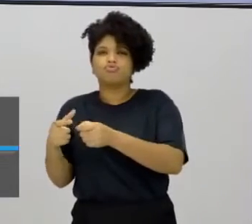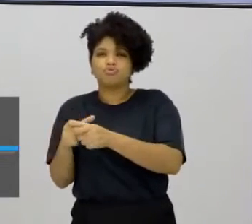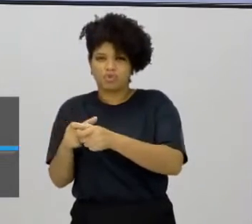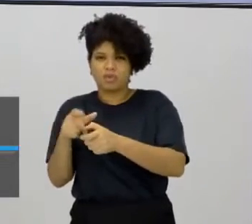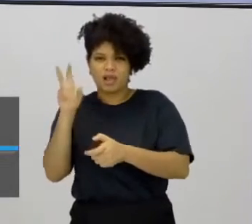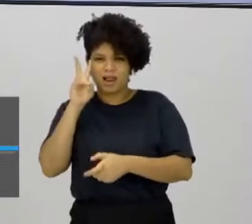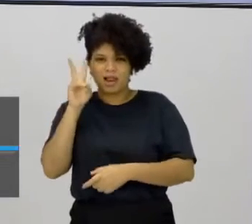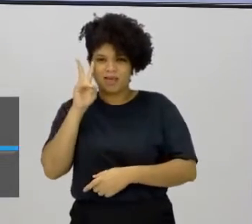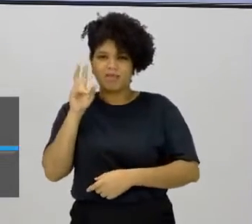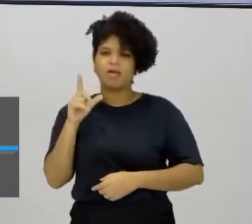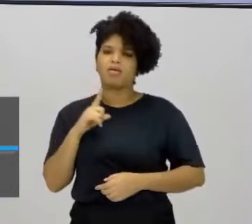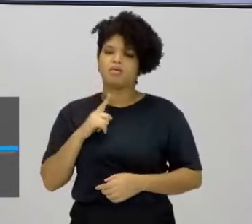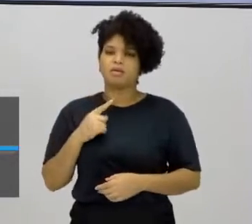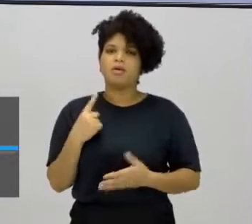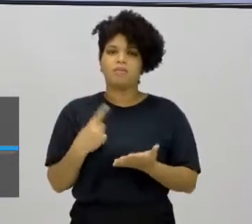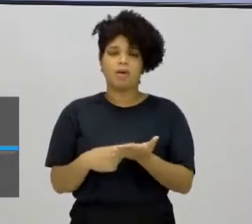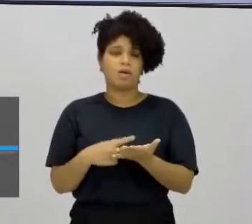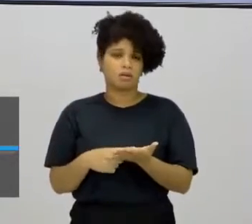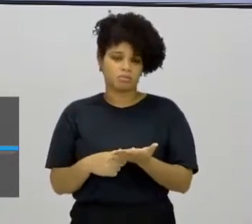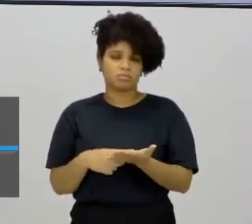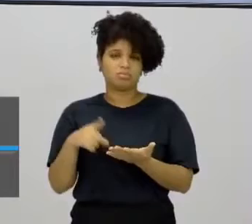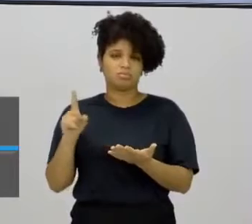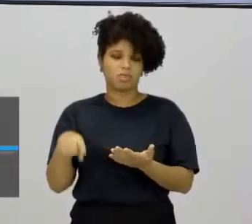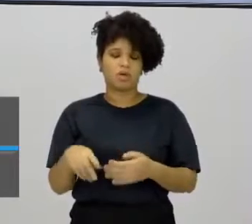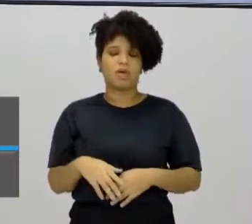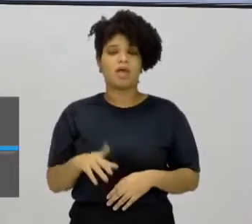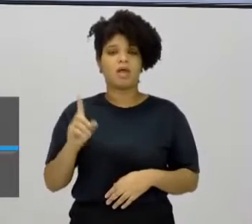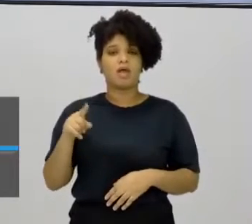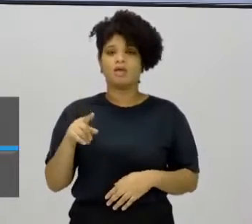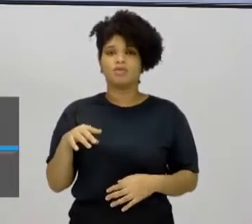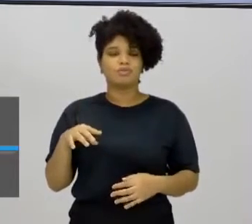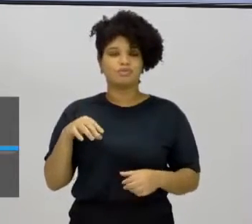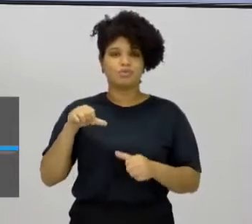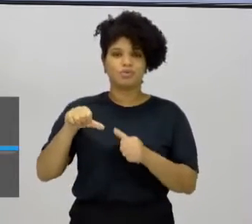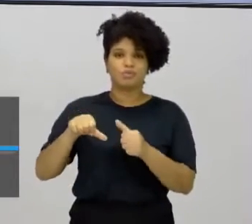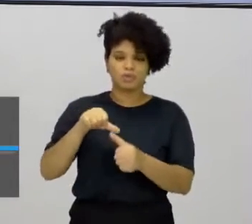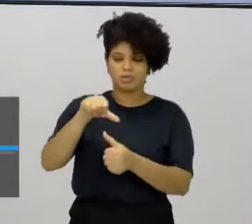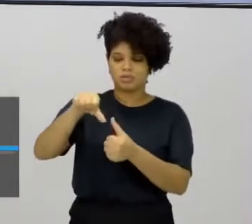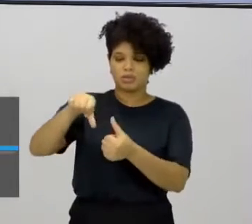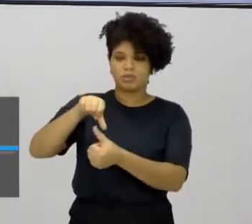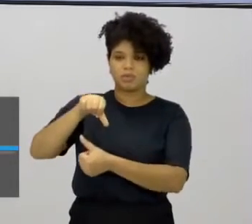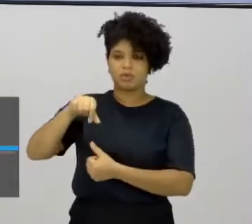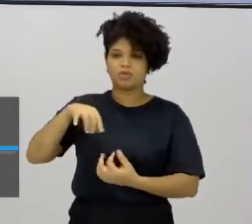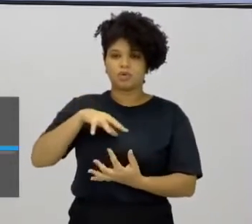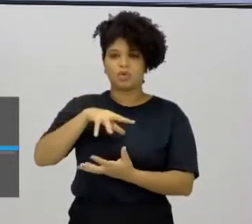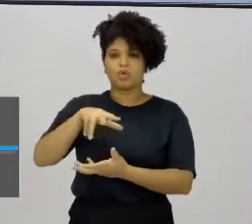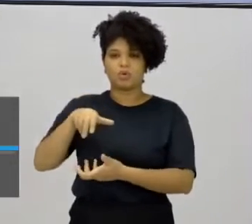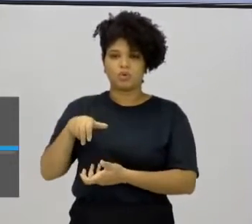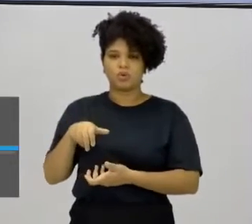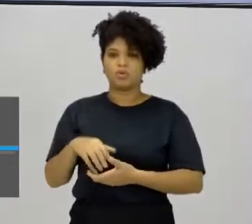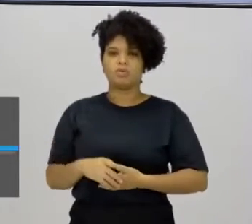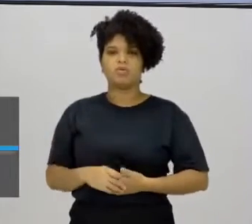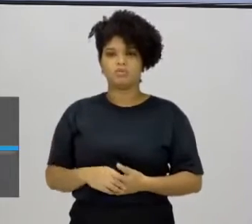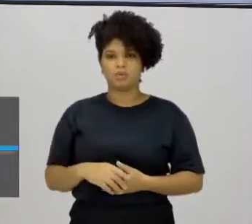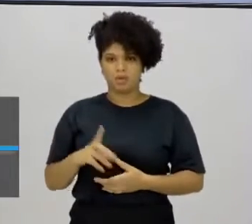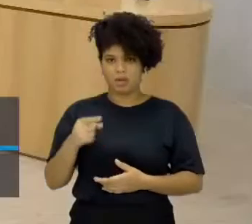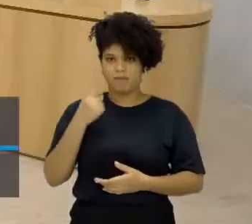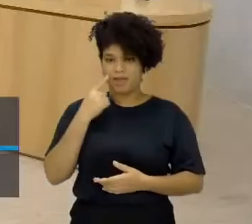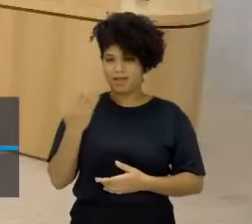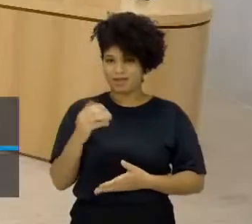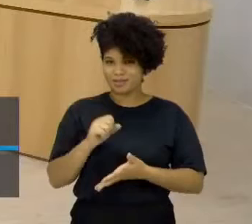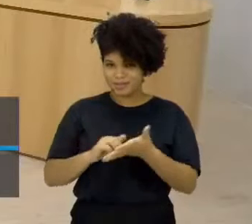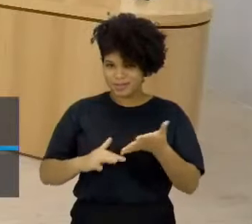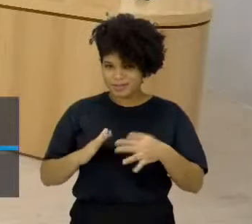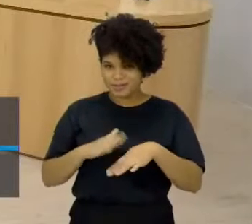Pacto Colonial, vai perceber que isso aí é um processo global, apesar de não se falar o nome na época, né, John? Vamos para uma